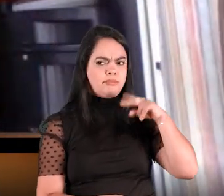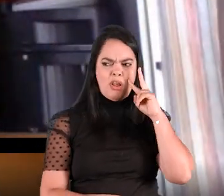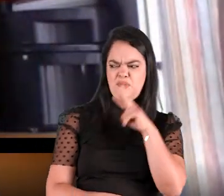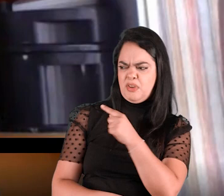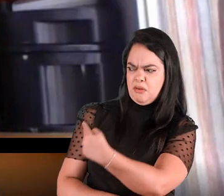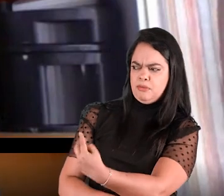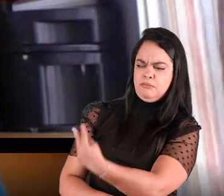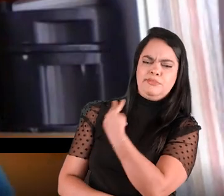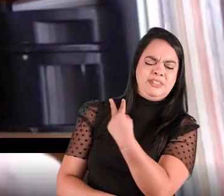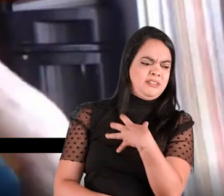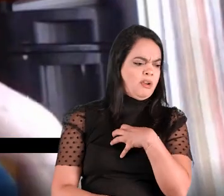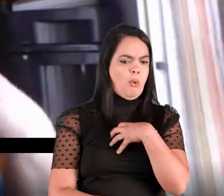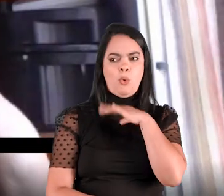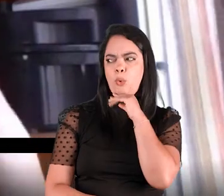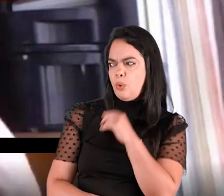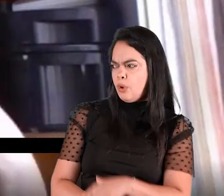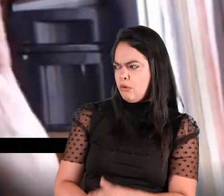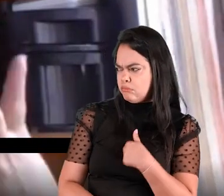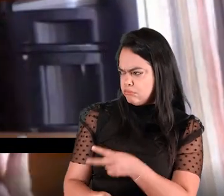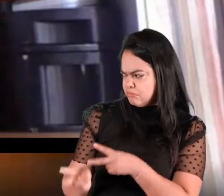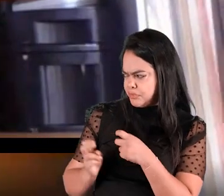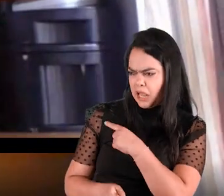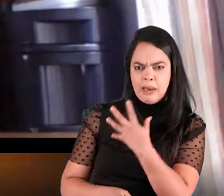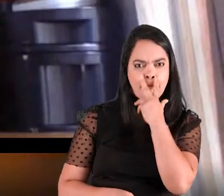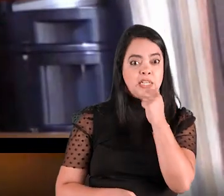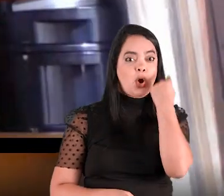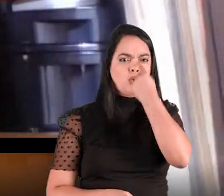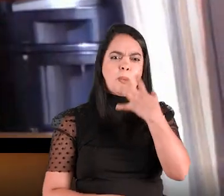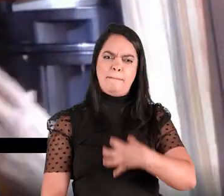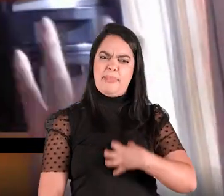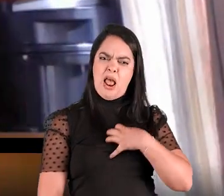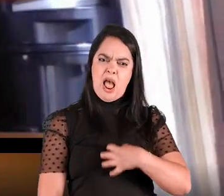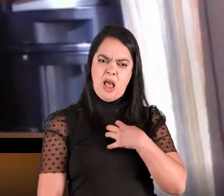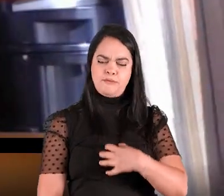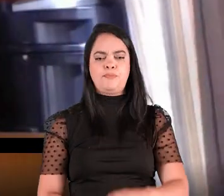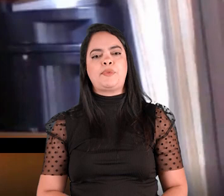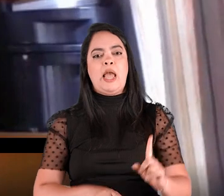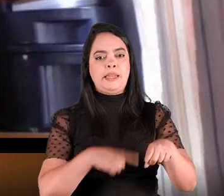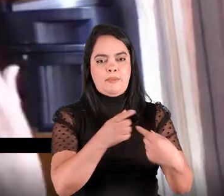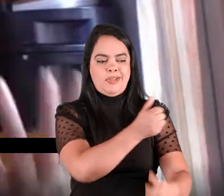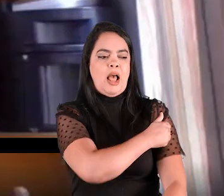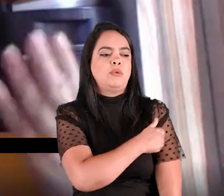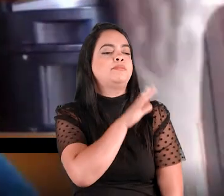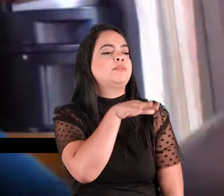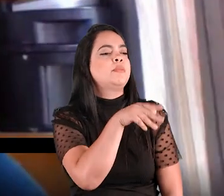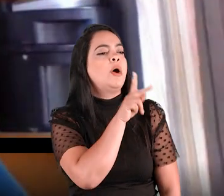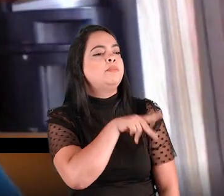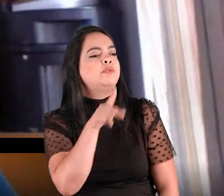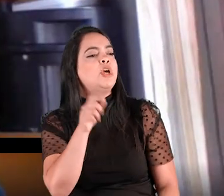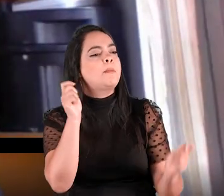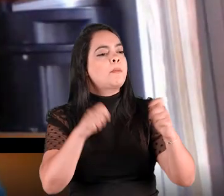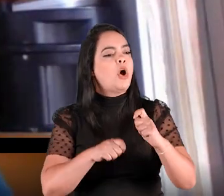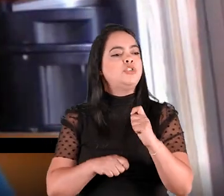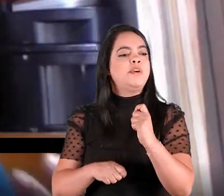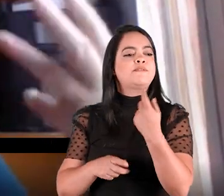com uma cara incomodada, já ficando com uma expressão bravo. Aí daqui a pouco uma aluna me disse: professora, a senhora pode falar na frente